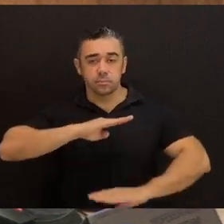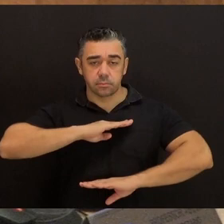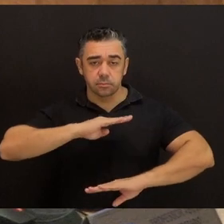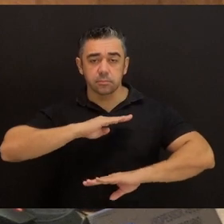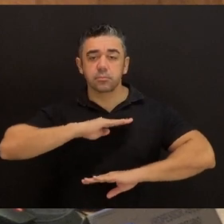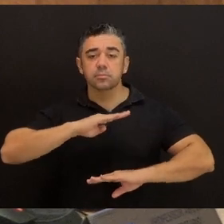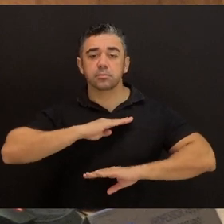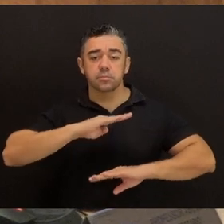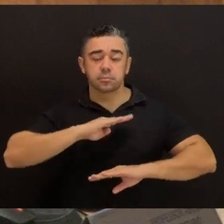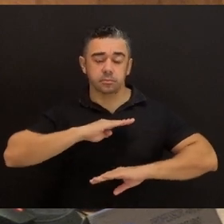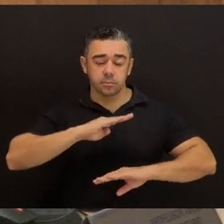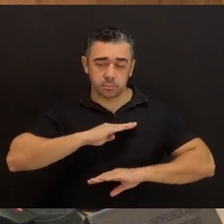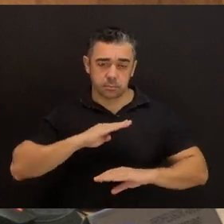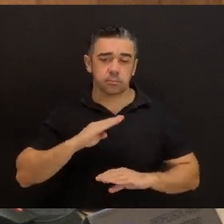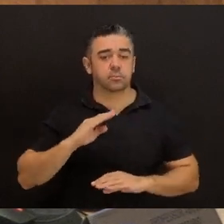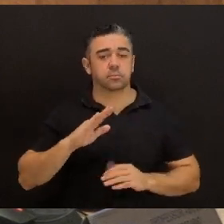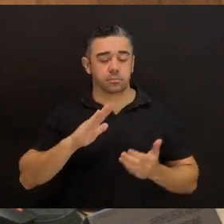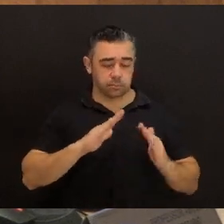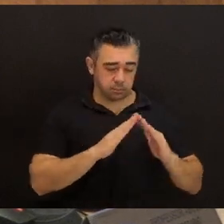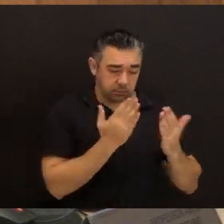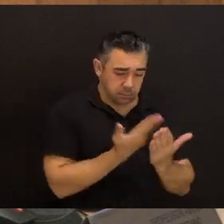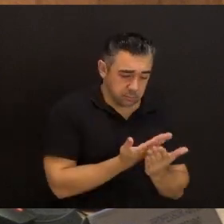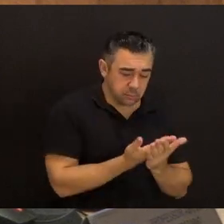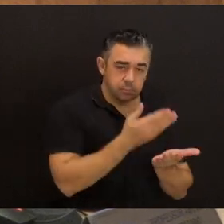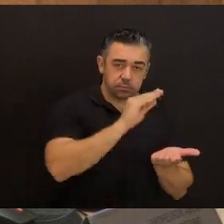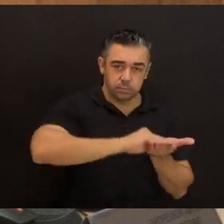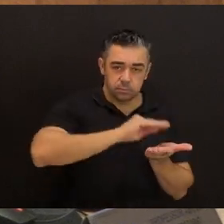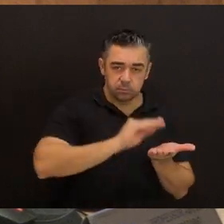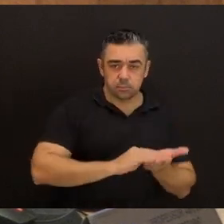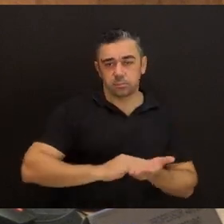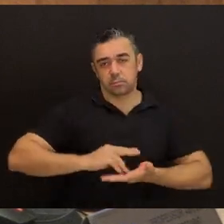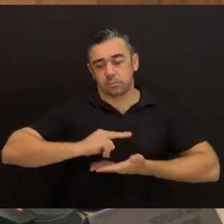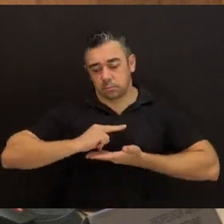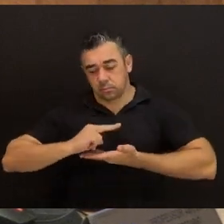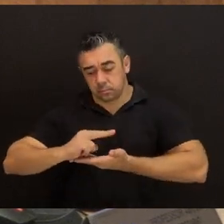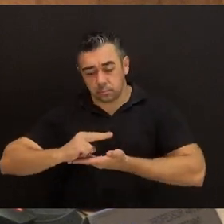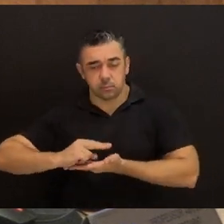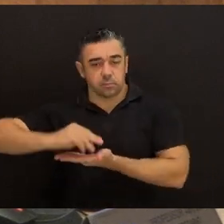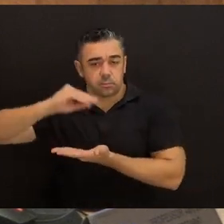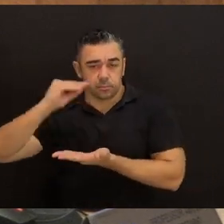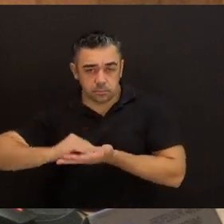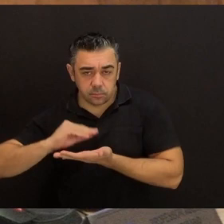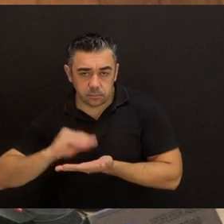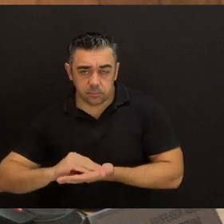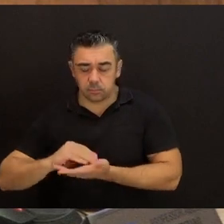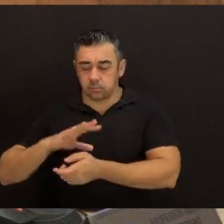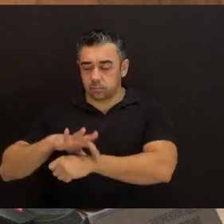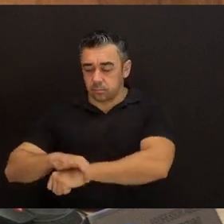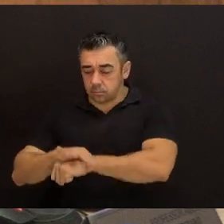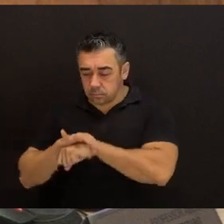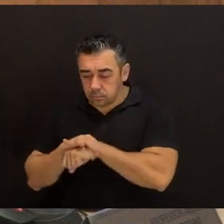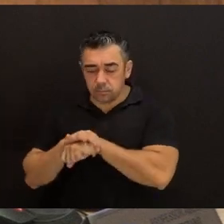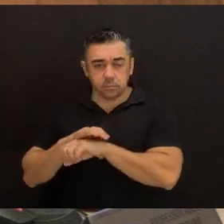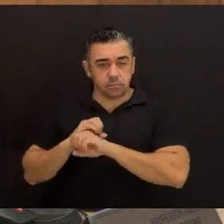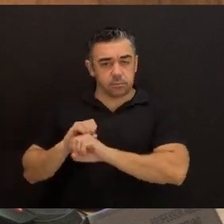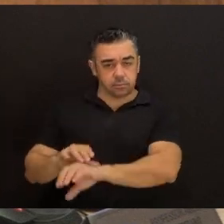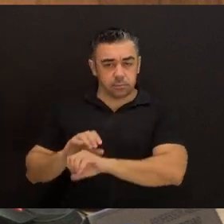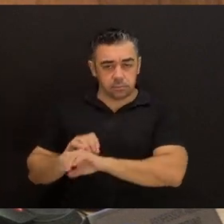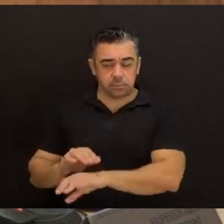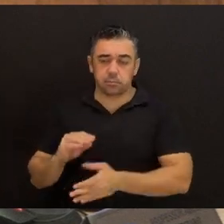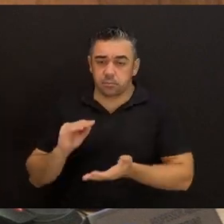faltam escolas Faltam seis meses falta segurança na educação nós temos problema